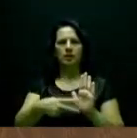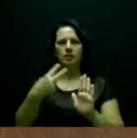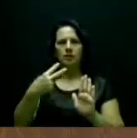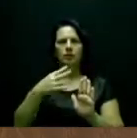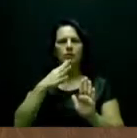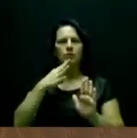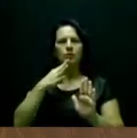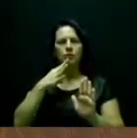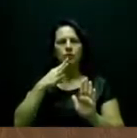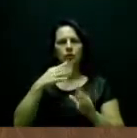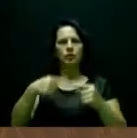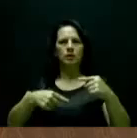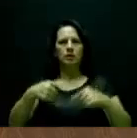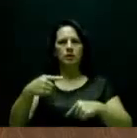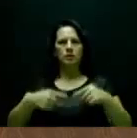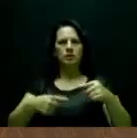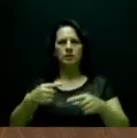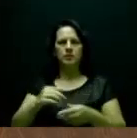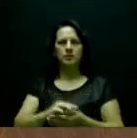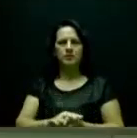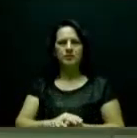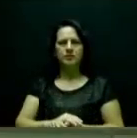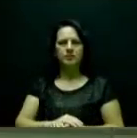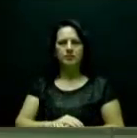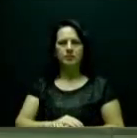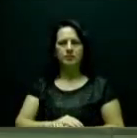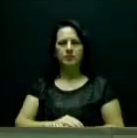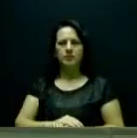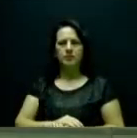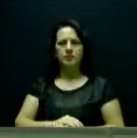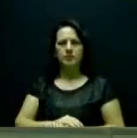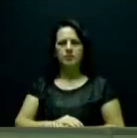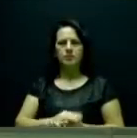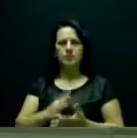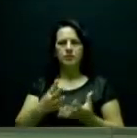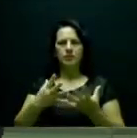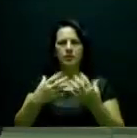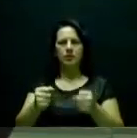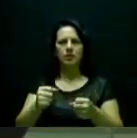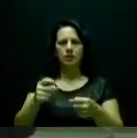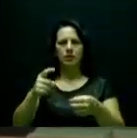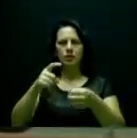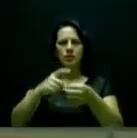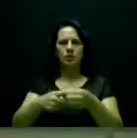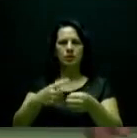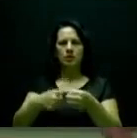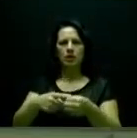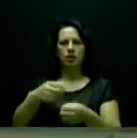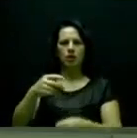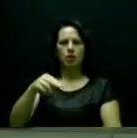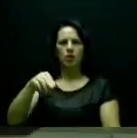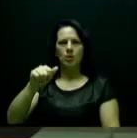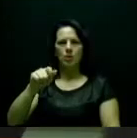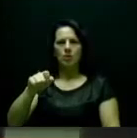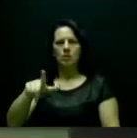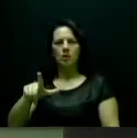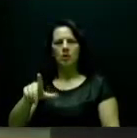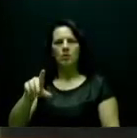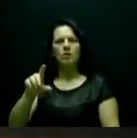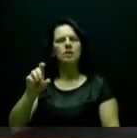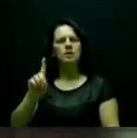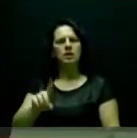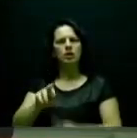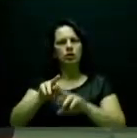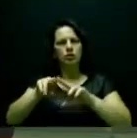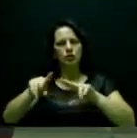para apreciação em segunda discussão. Permite ao centro de convivência normal, é ser diferente, o uso